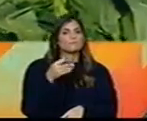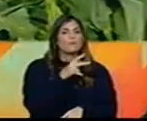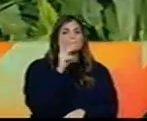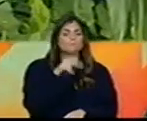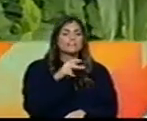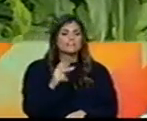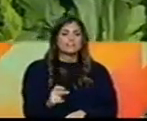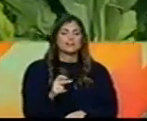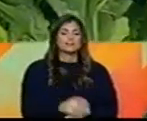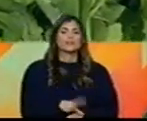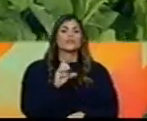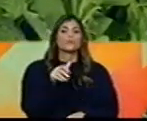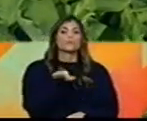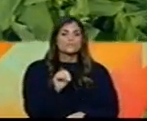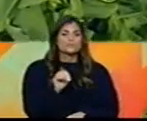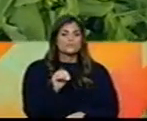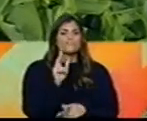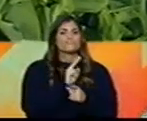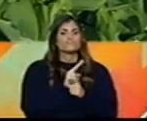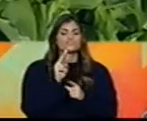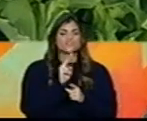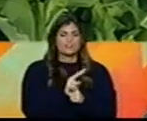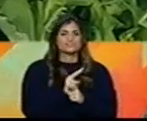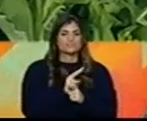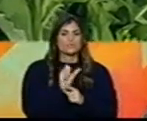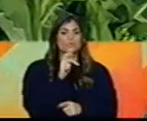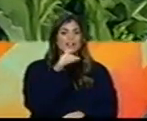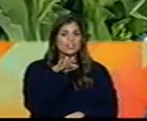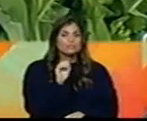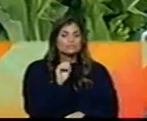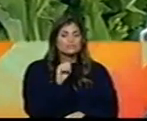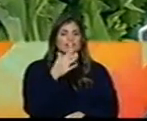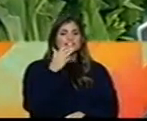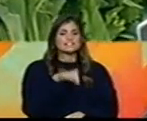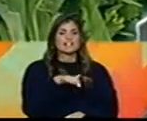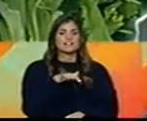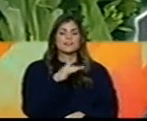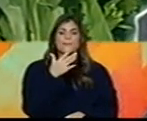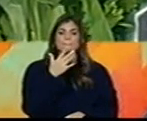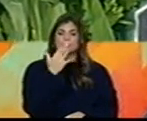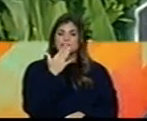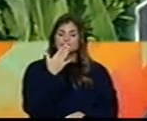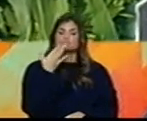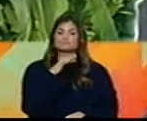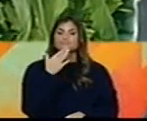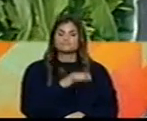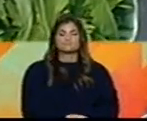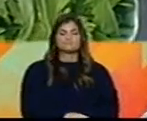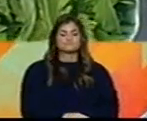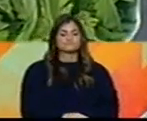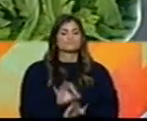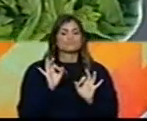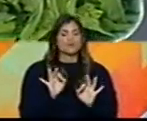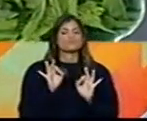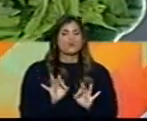Oh, temos paprika! Cominhos vegetais, que neste caso vão ser os grelos, sal e pimenta quanto baste. E pode agora